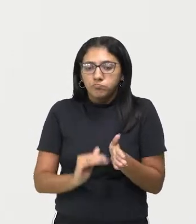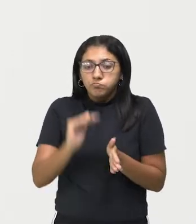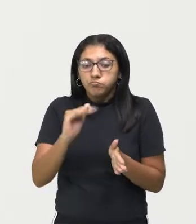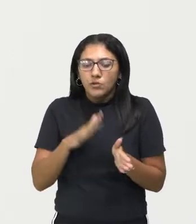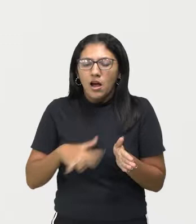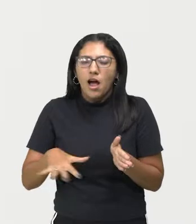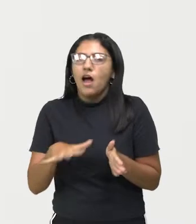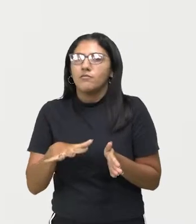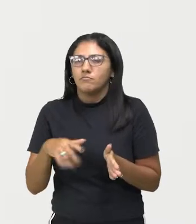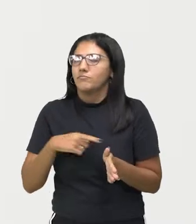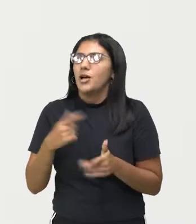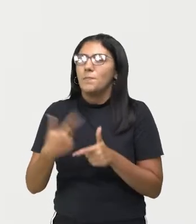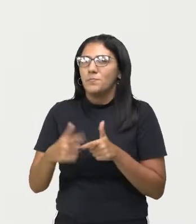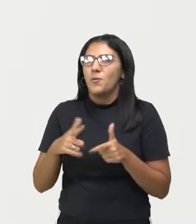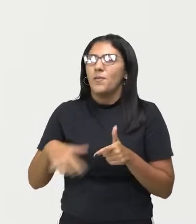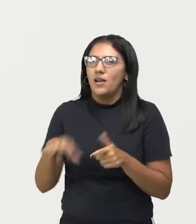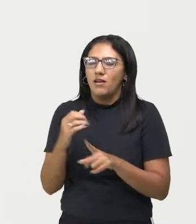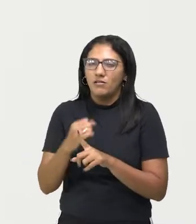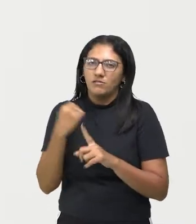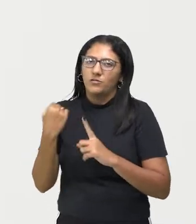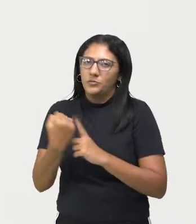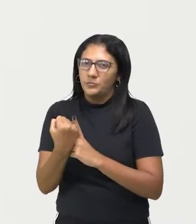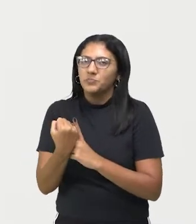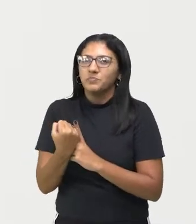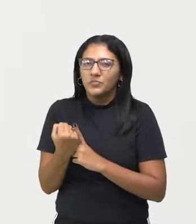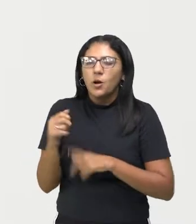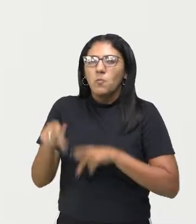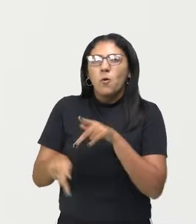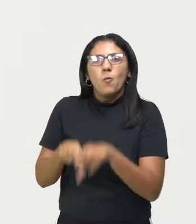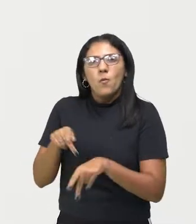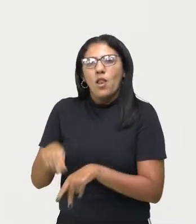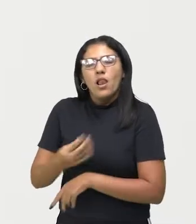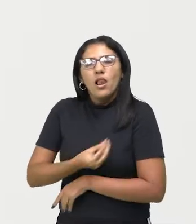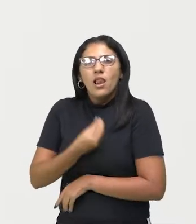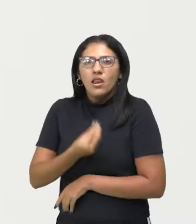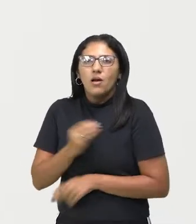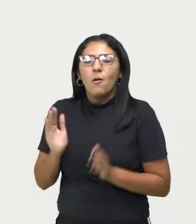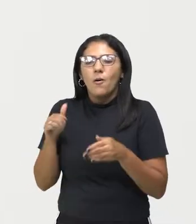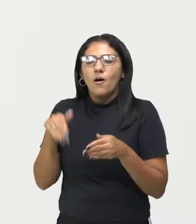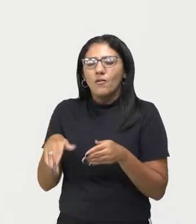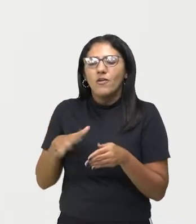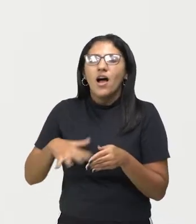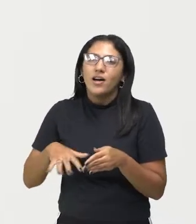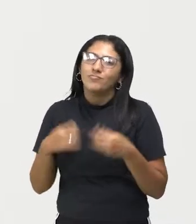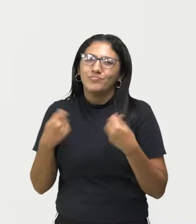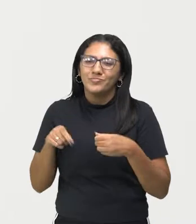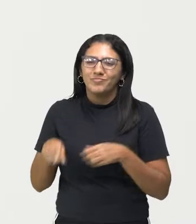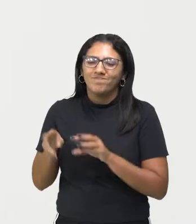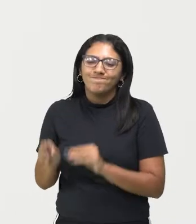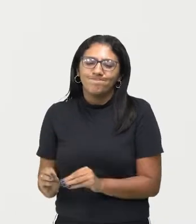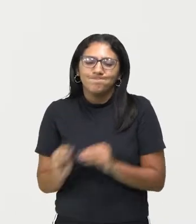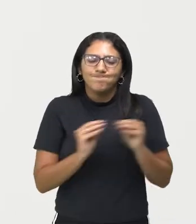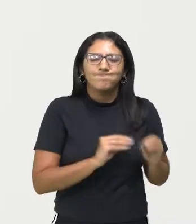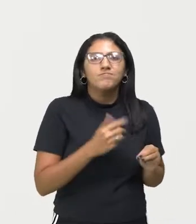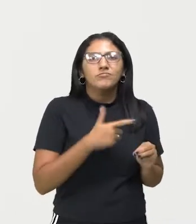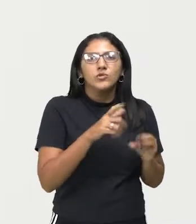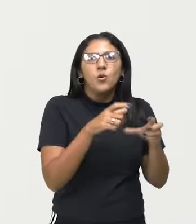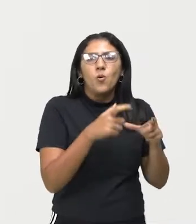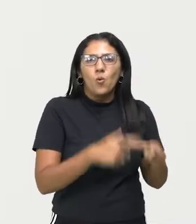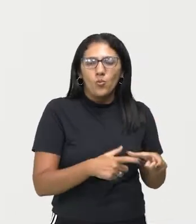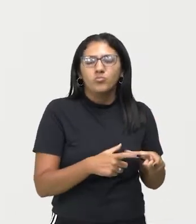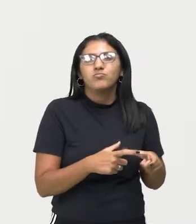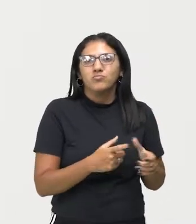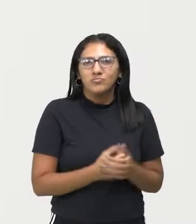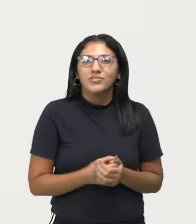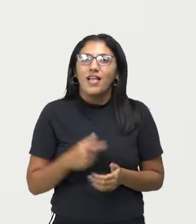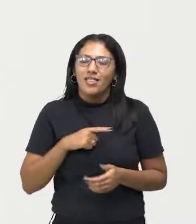impactar socialmente, tá? Então, nas populações locais que são deslocadas. Então, é um impacto social que